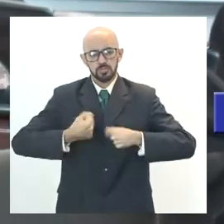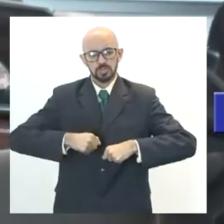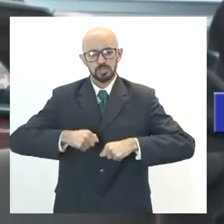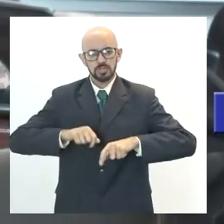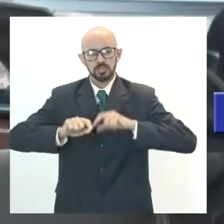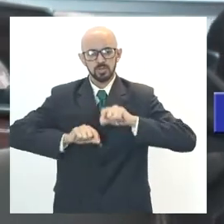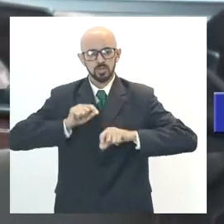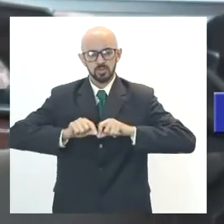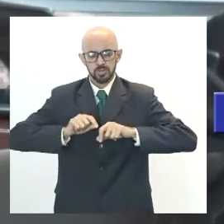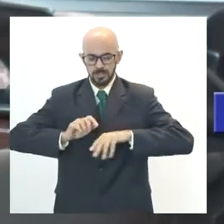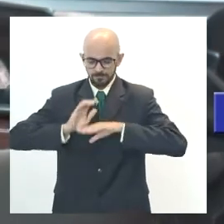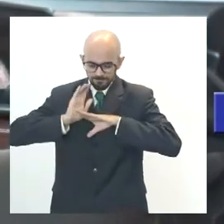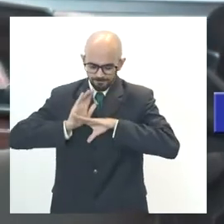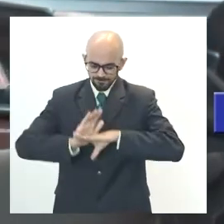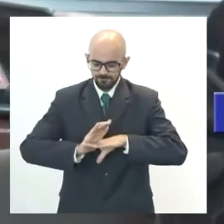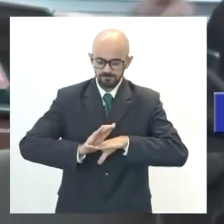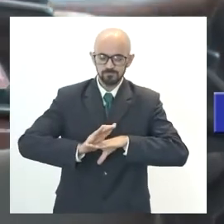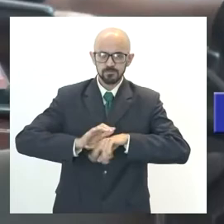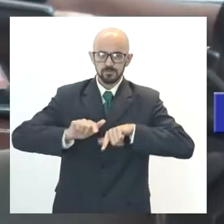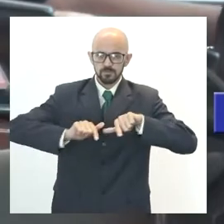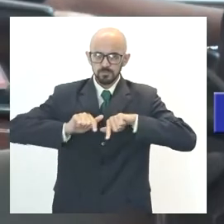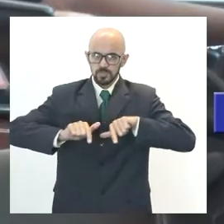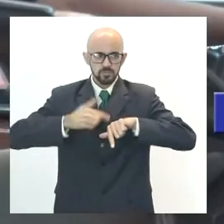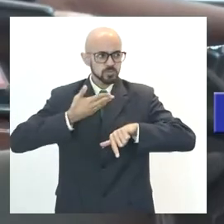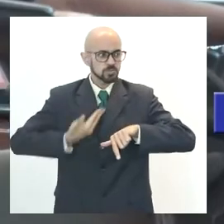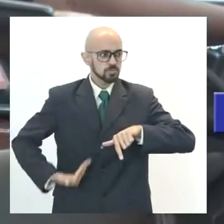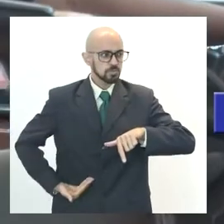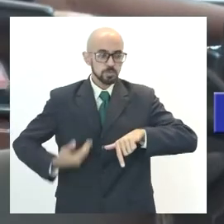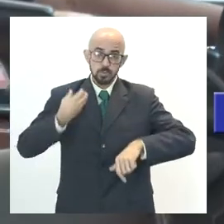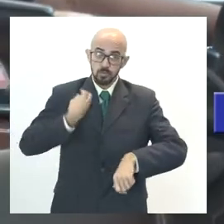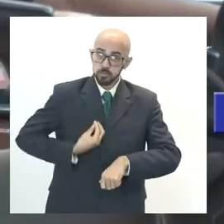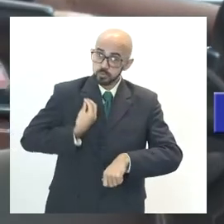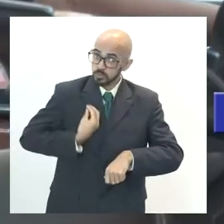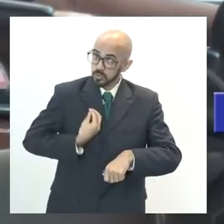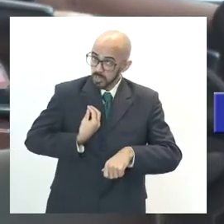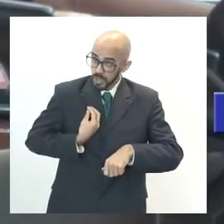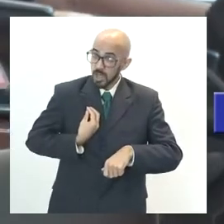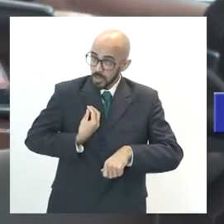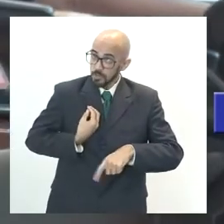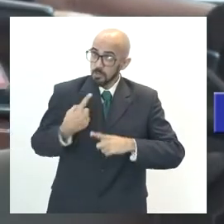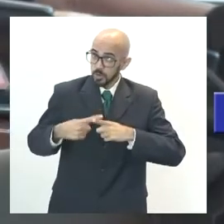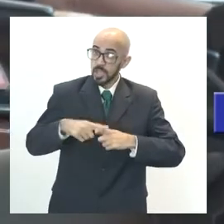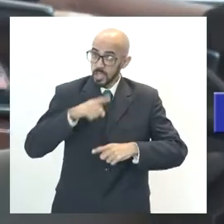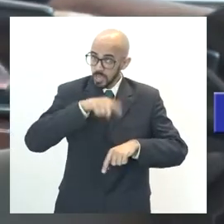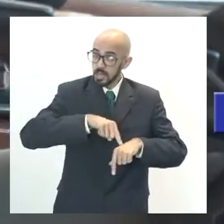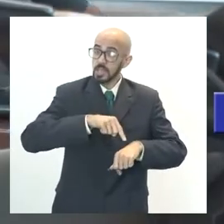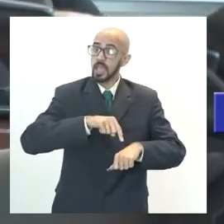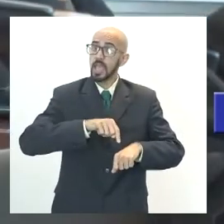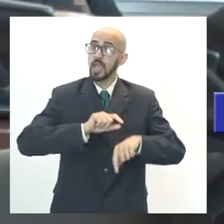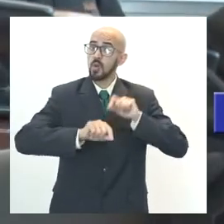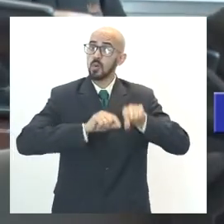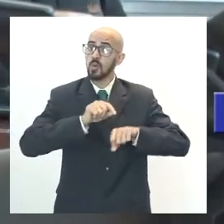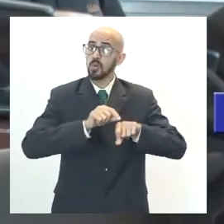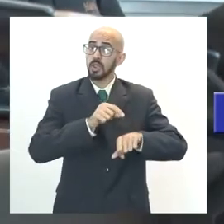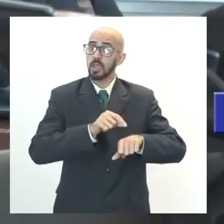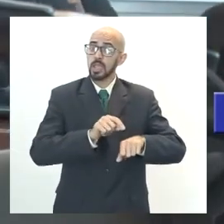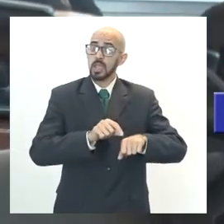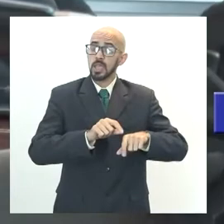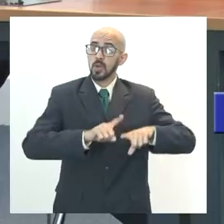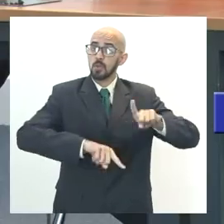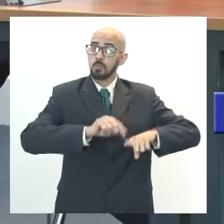o serviço público pelo que ele é ele é o patrimônio daqueles que não têm